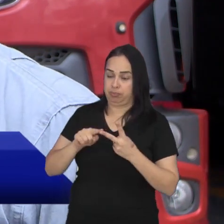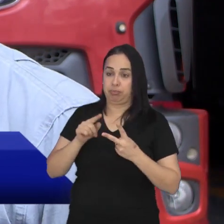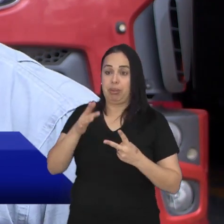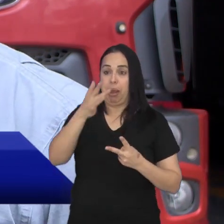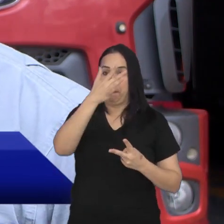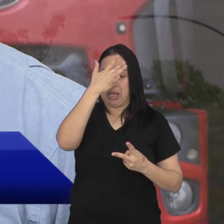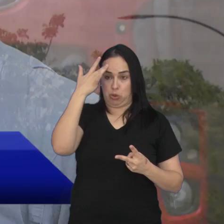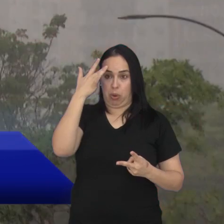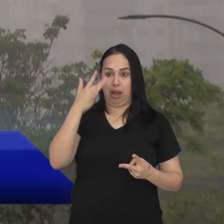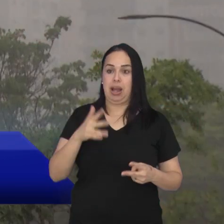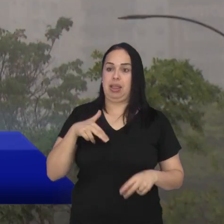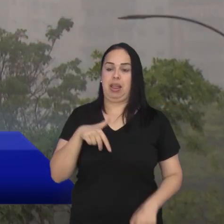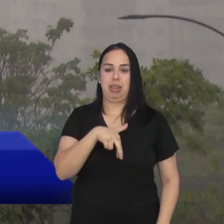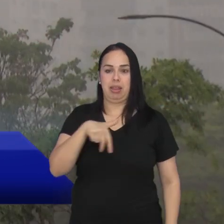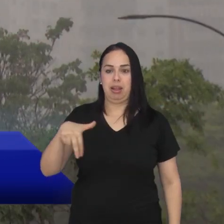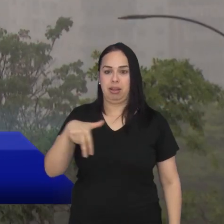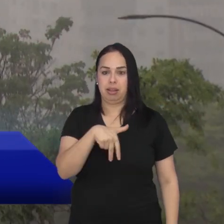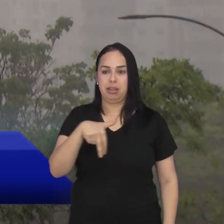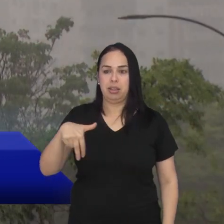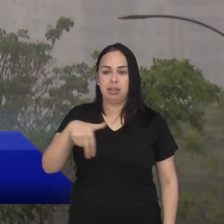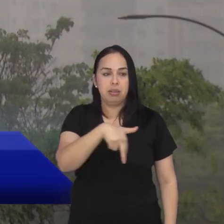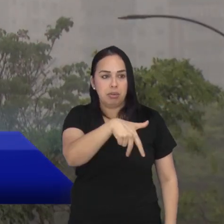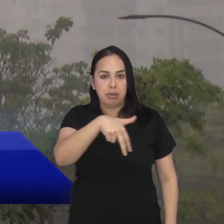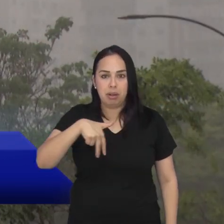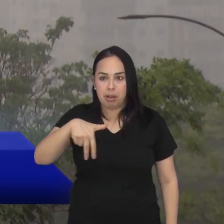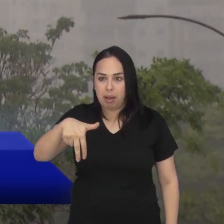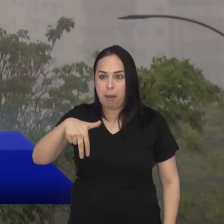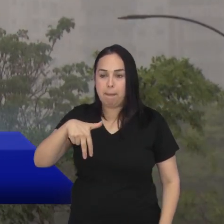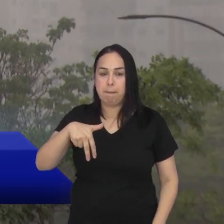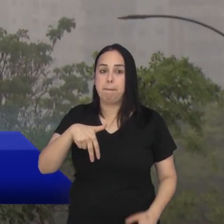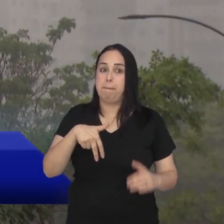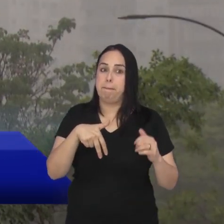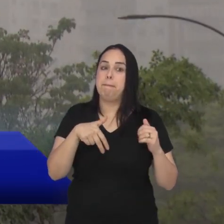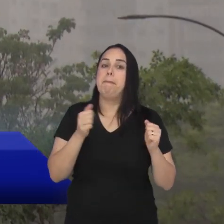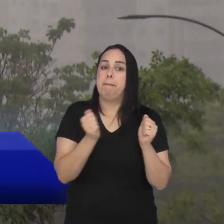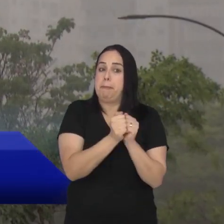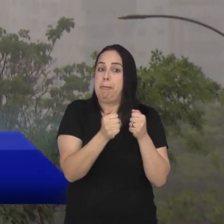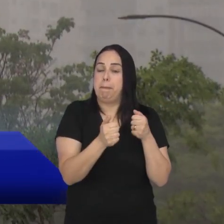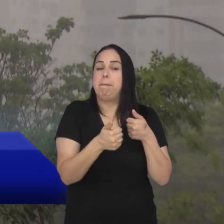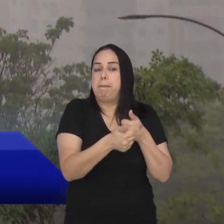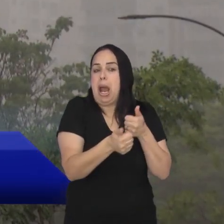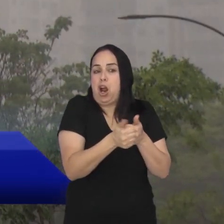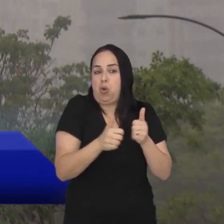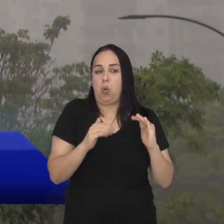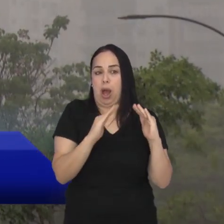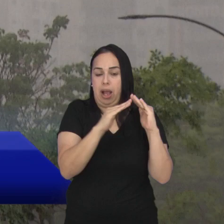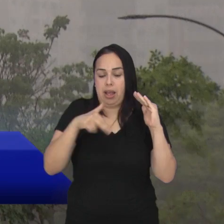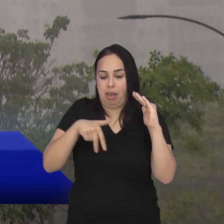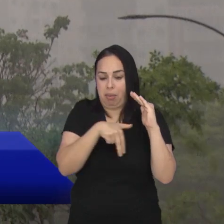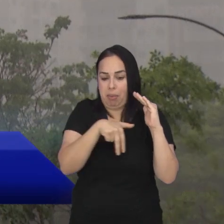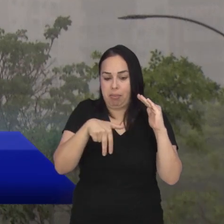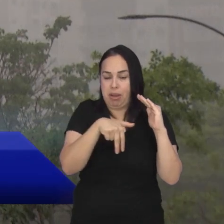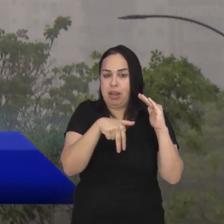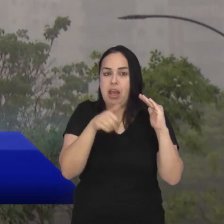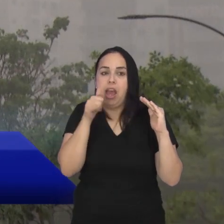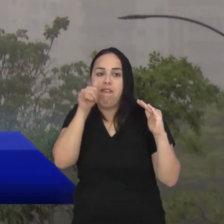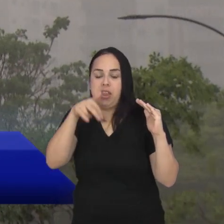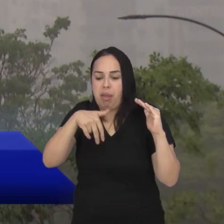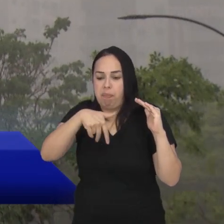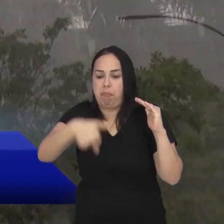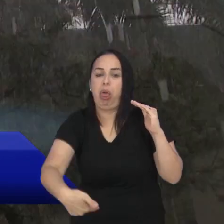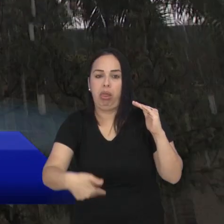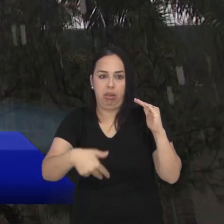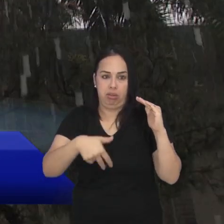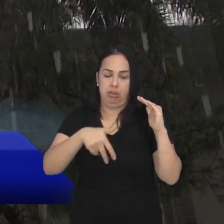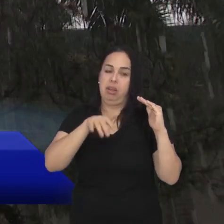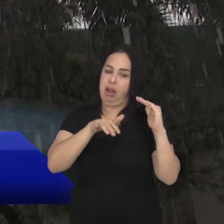os casos, né? Se ela estiver a pé, o ideal é que ela fique andando próximo das casas para evitar que ela possa cair em algum buraco,